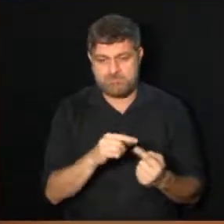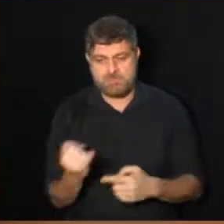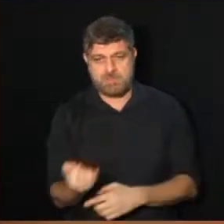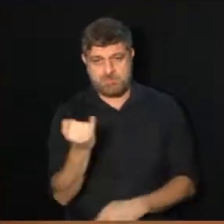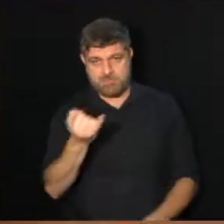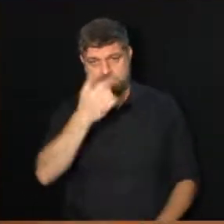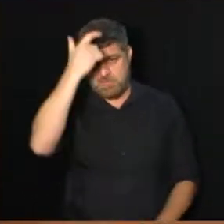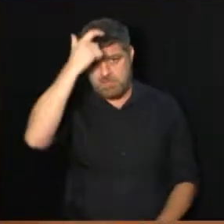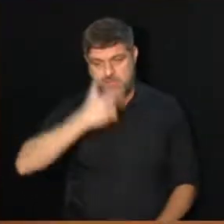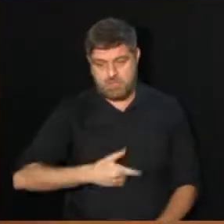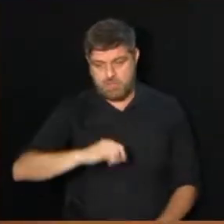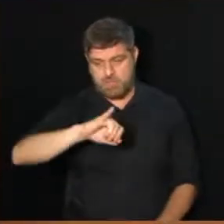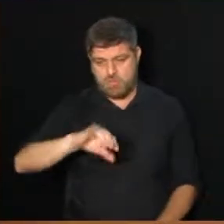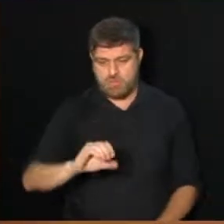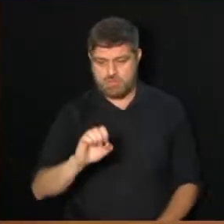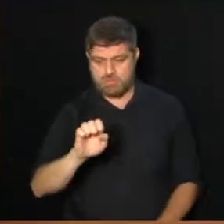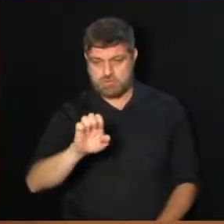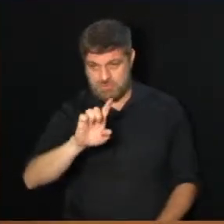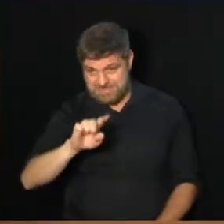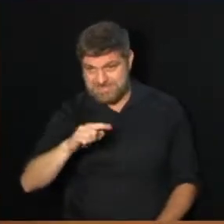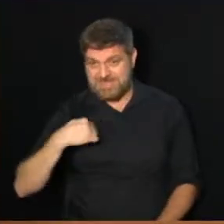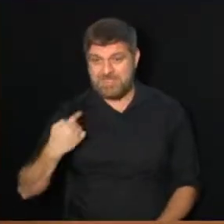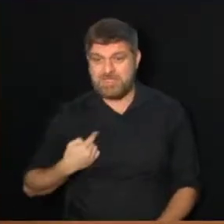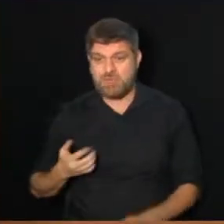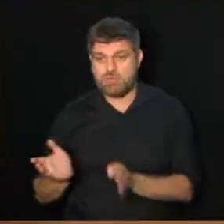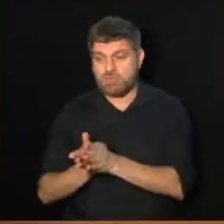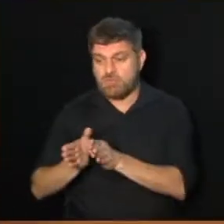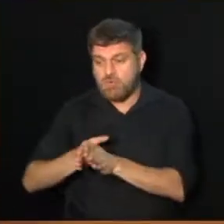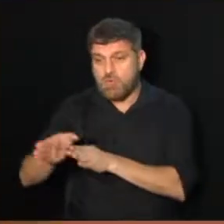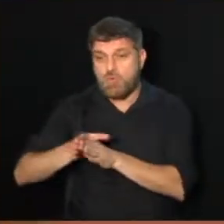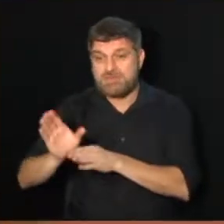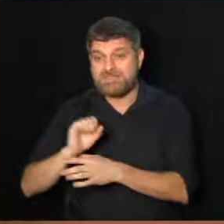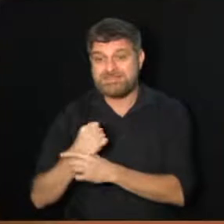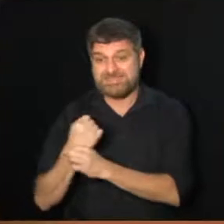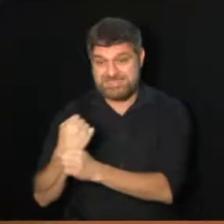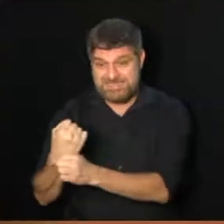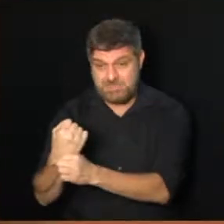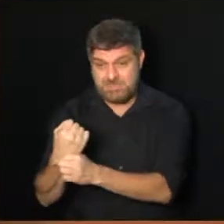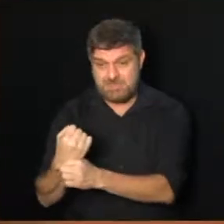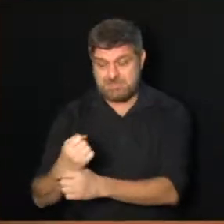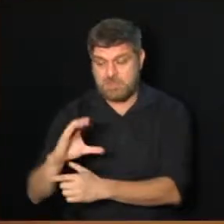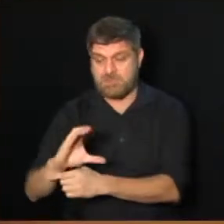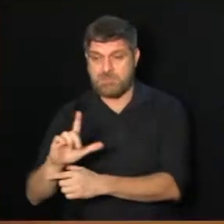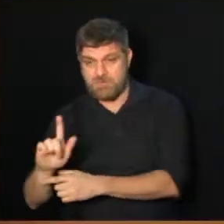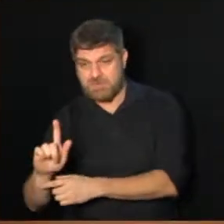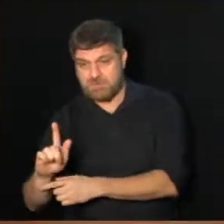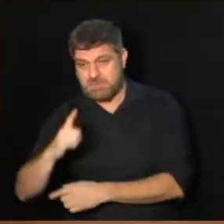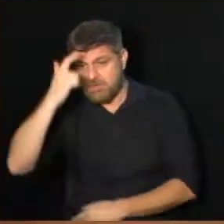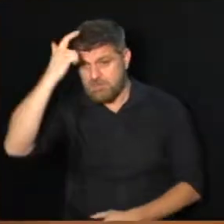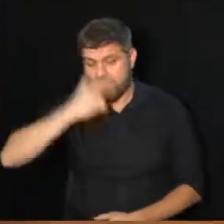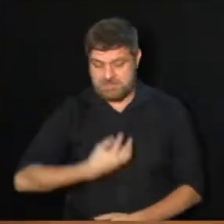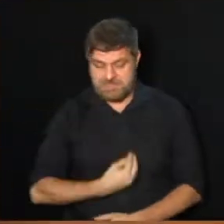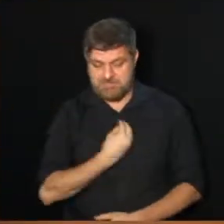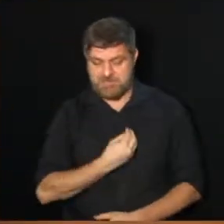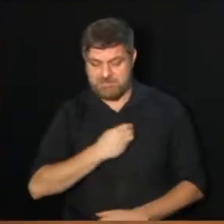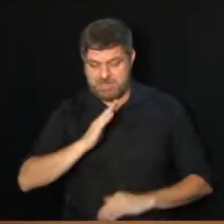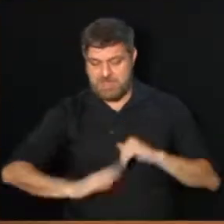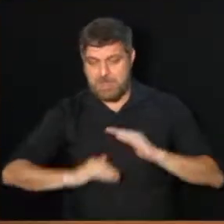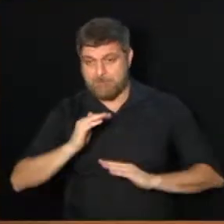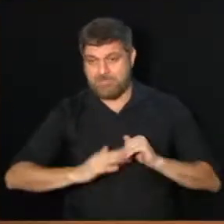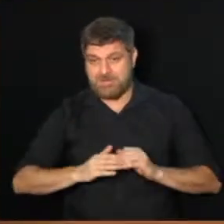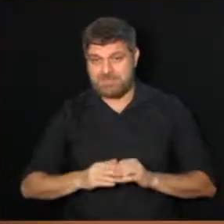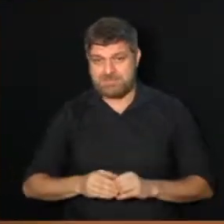Eu sou o José Tavares, eu presido o Conselho de Segurança do Campo Grande, mas a minha atuação hoje, parte da minha vida é na pastoral